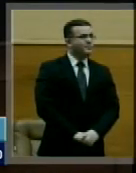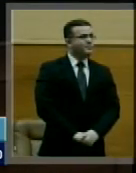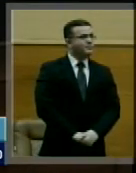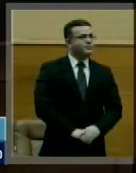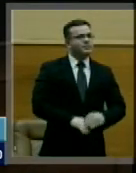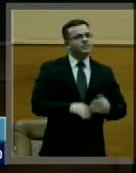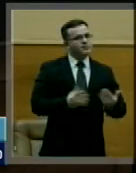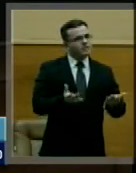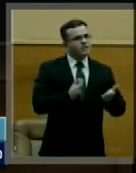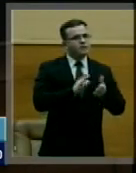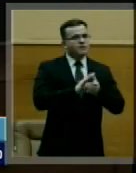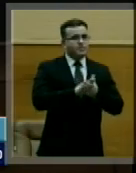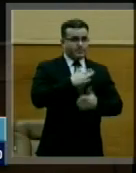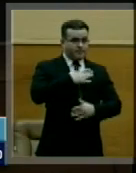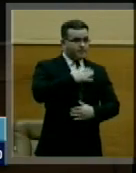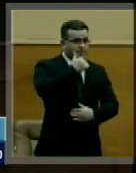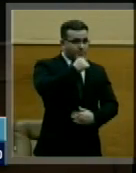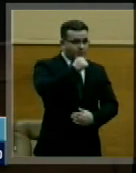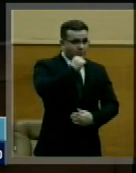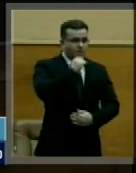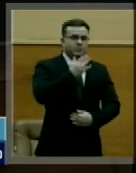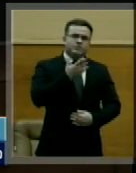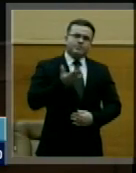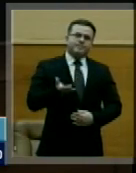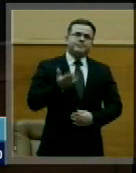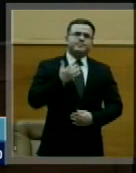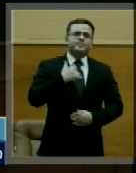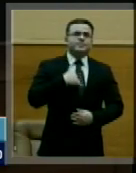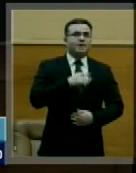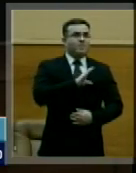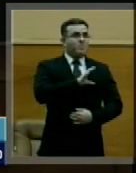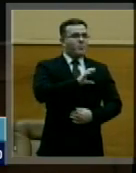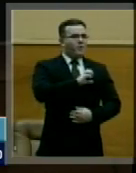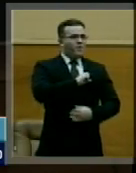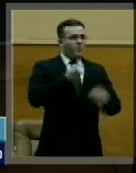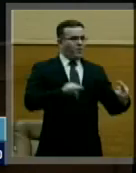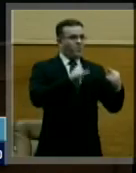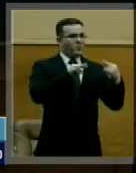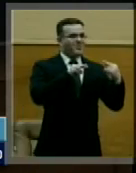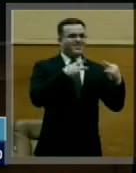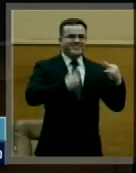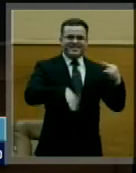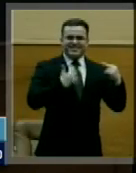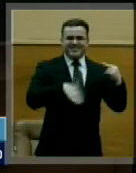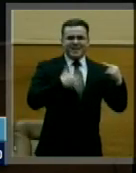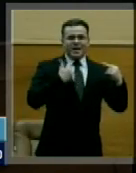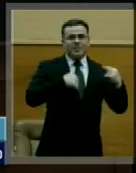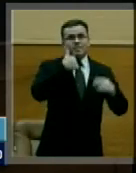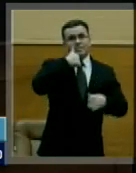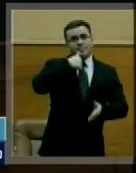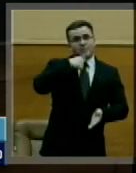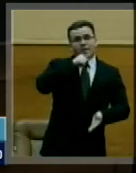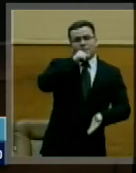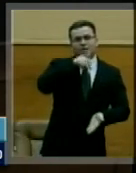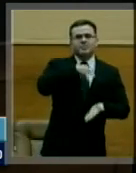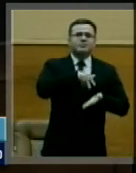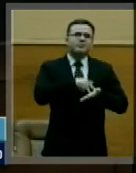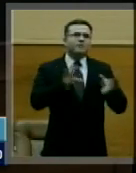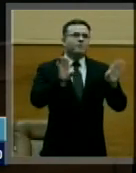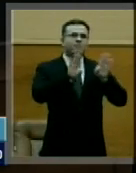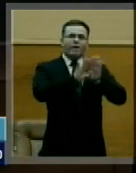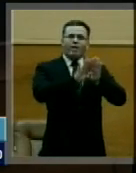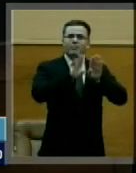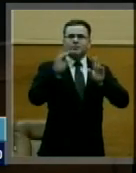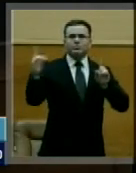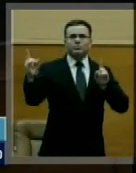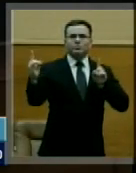Com relação à minha mãe, então assim, foi, digamos que um amor à primeira vista. Minha mãe estava na porta de casa, ele passou, então os dois se olharam